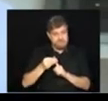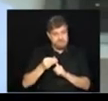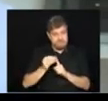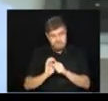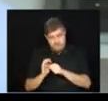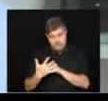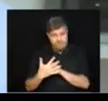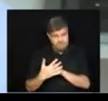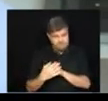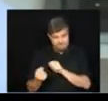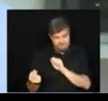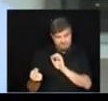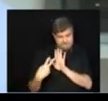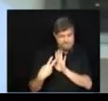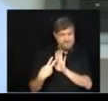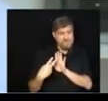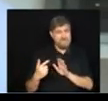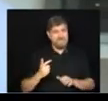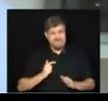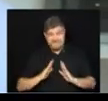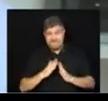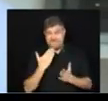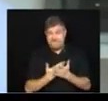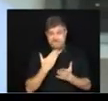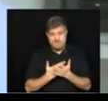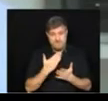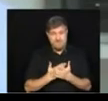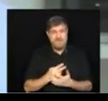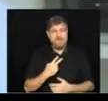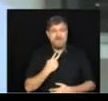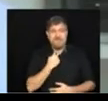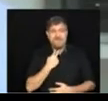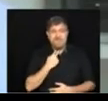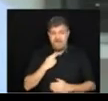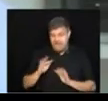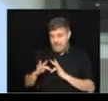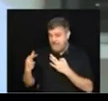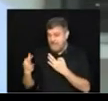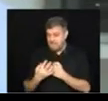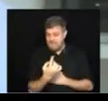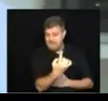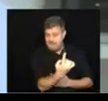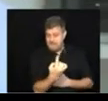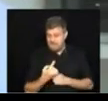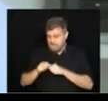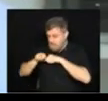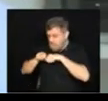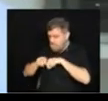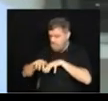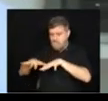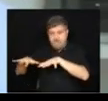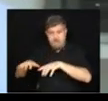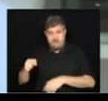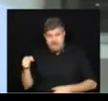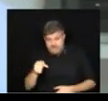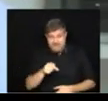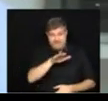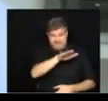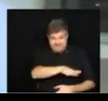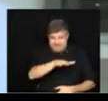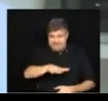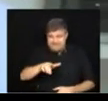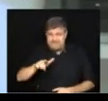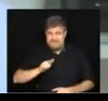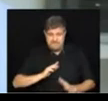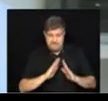esse vírus dentro da escola e não passem para suas famílias, que essas crianças possam ter o acesso